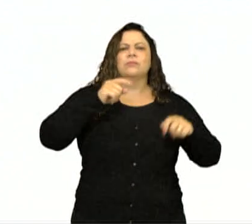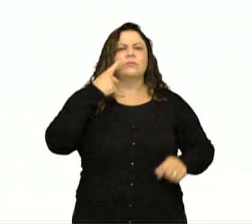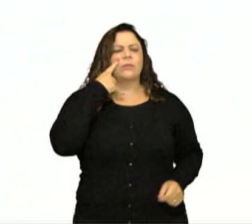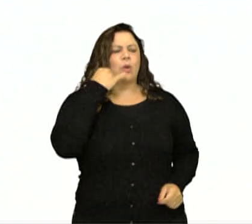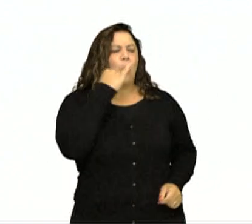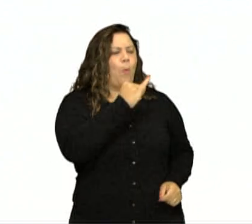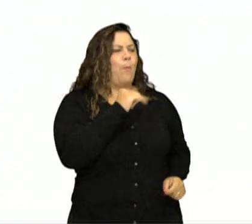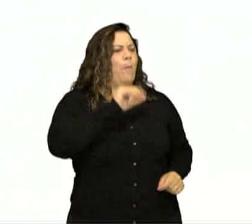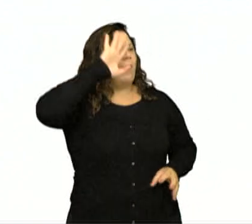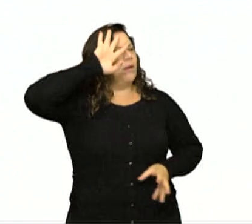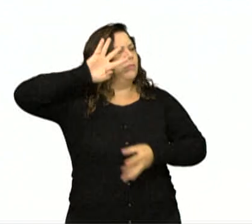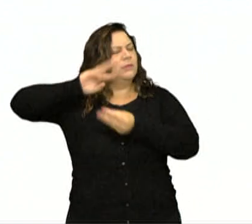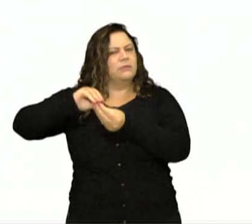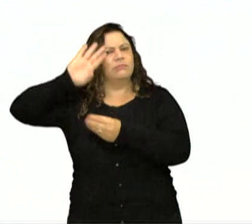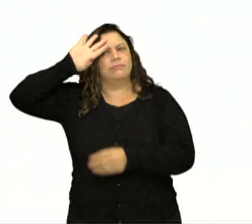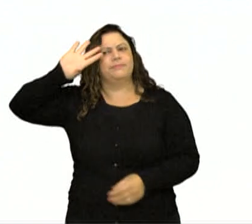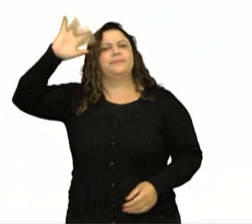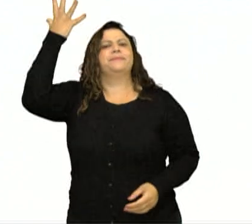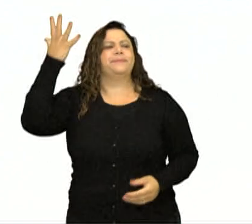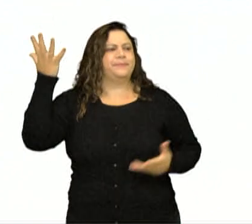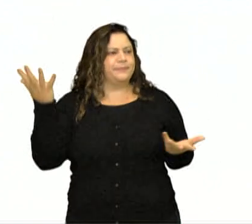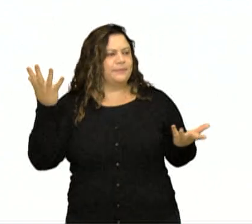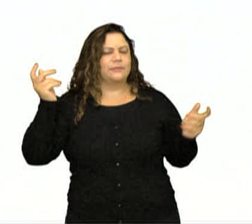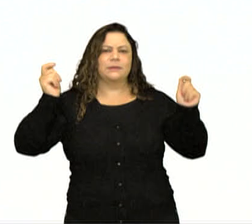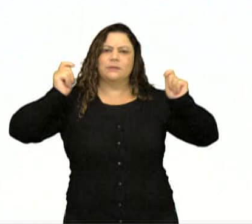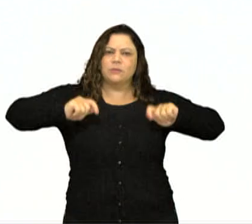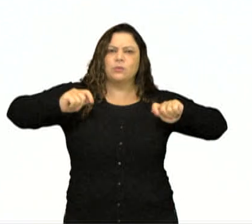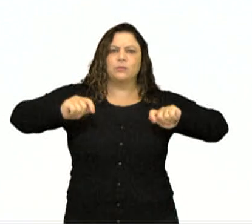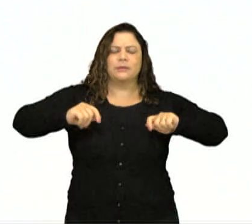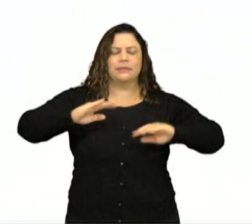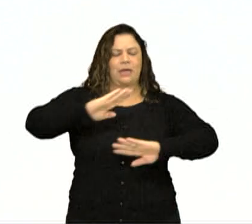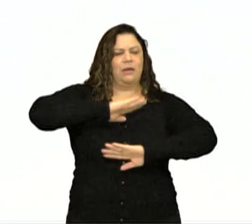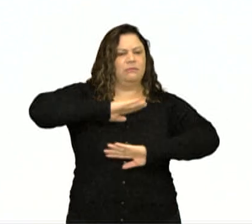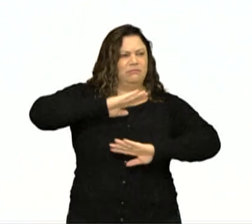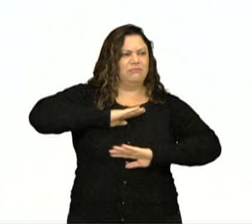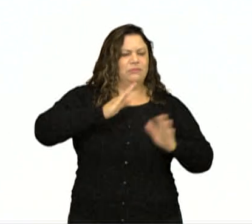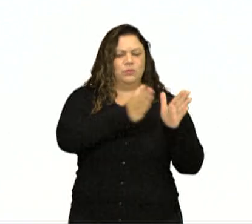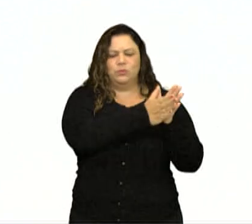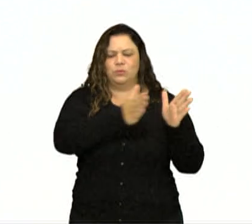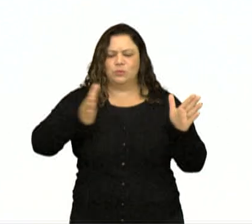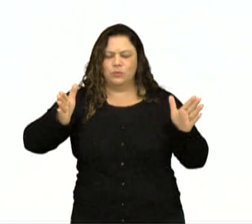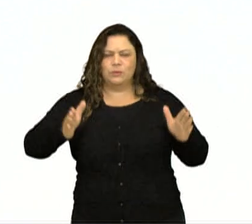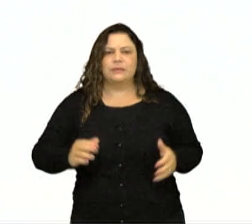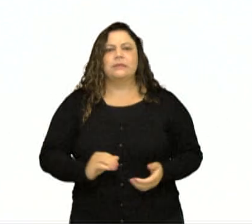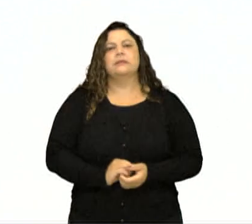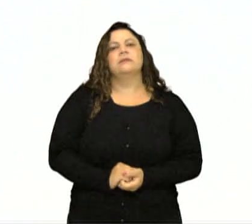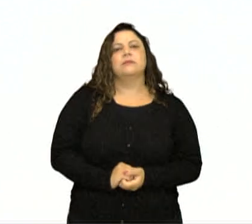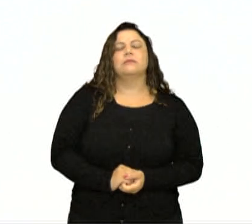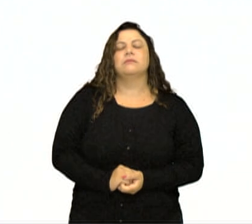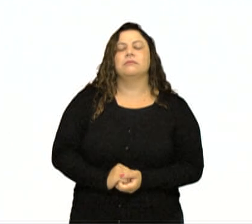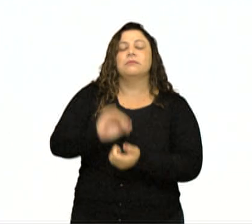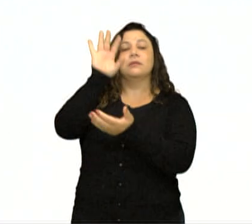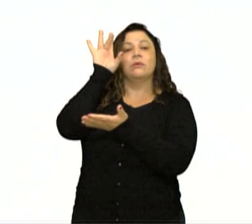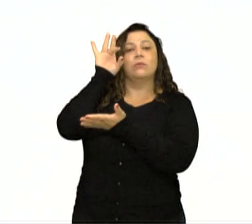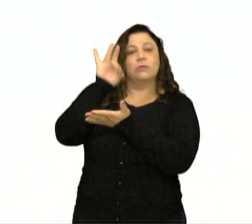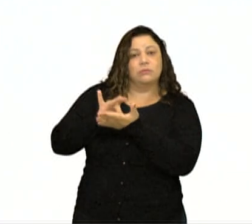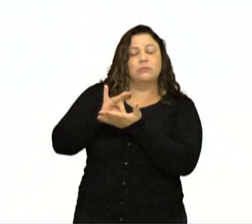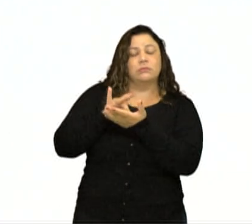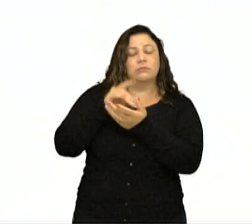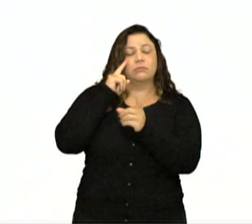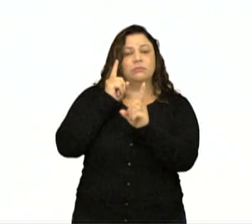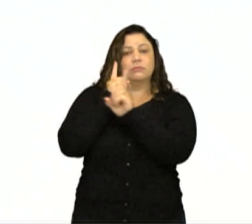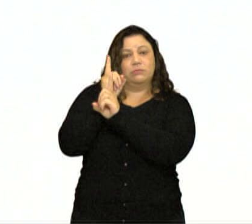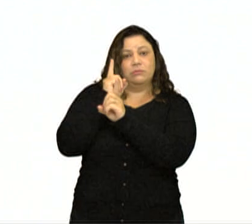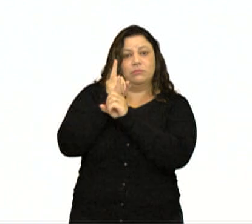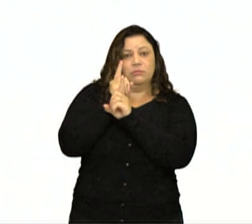de uma solução para compensar a situação. Isso mesmo. Então, da forma original, como